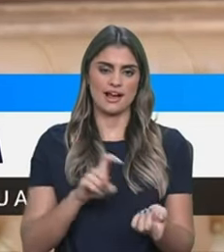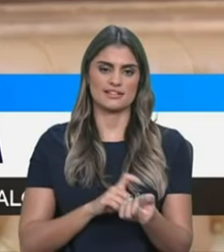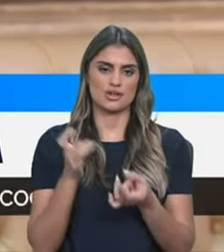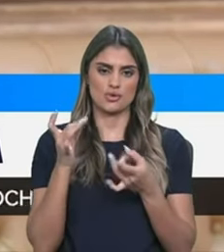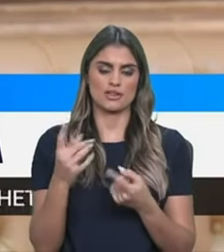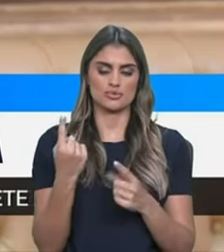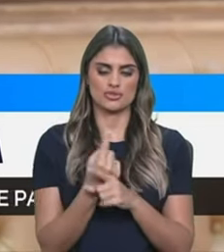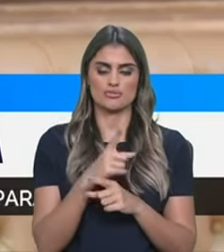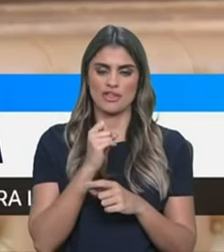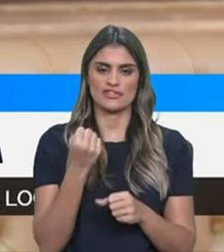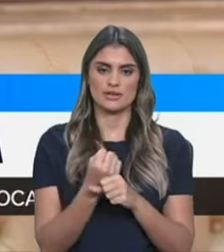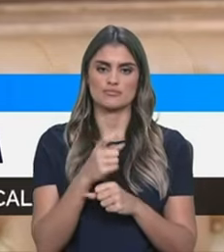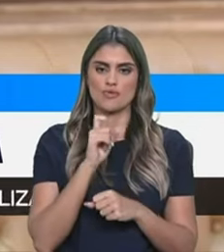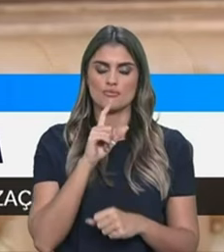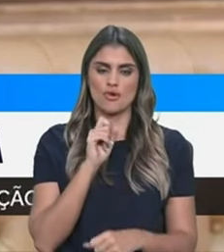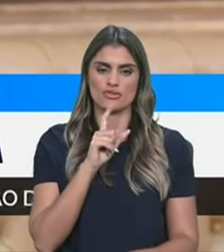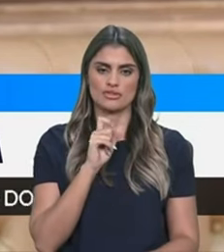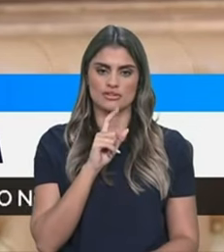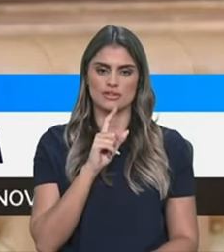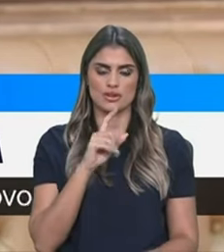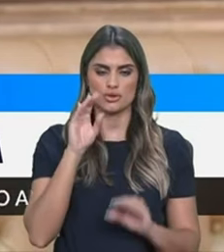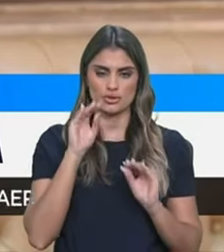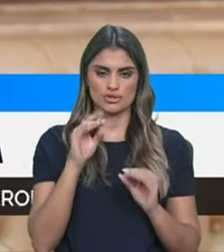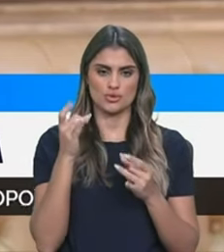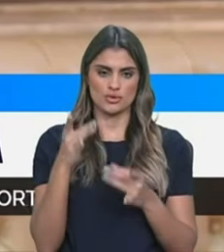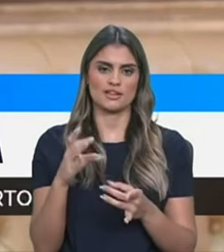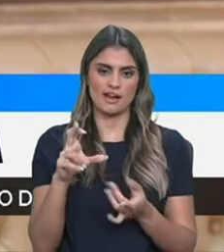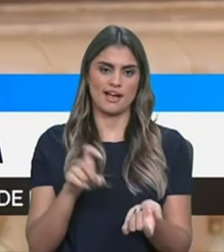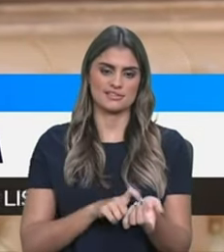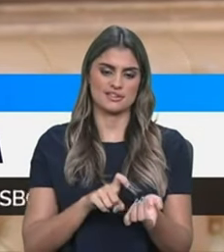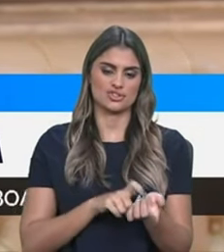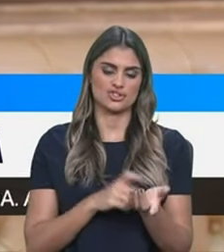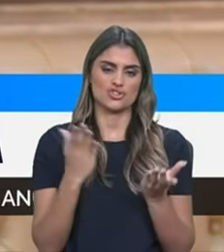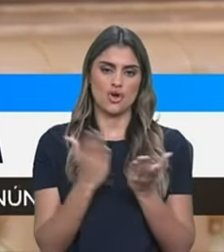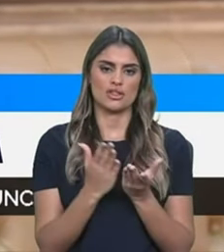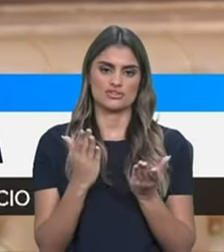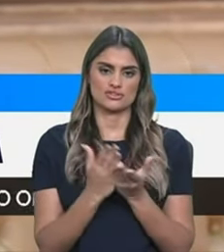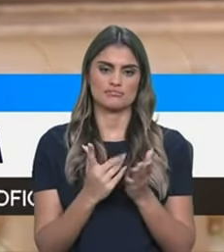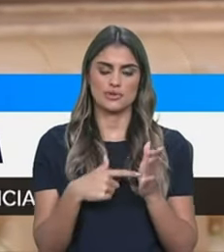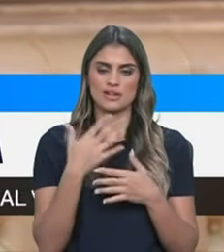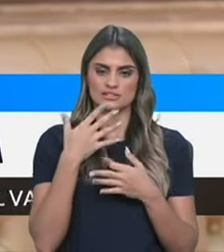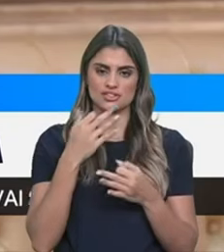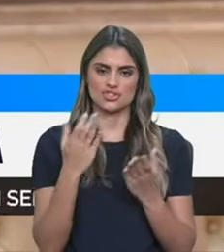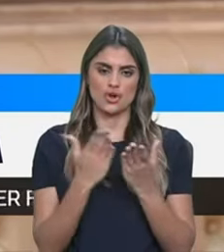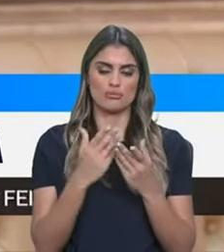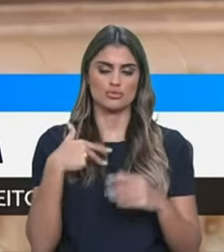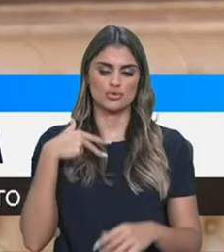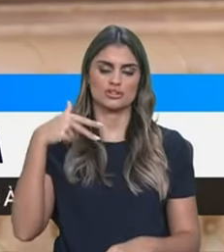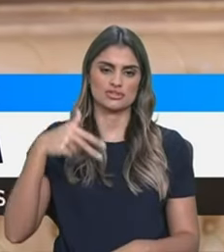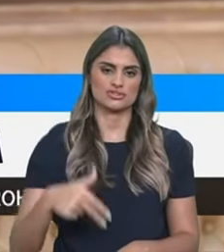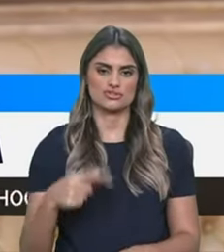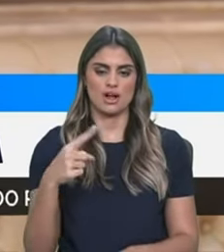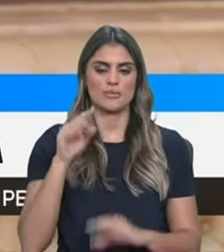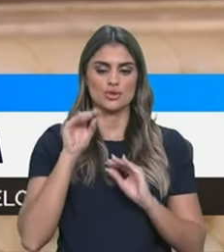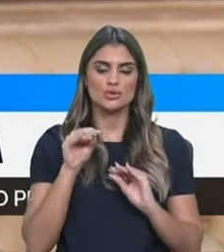que podem ser feitas desde logo educação contra o racismo nas escolas preciso garantir que nas escolas portuguesas há uma